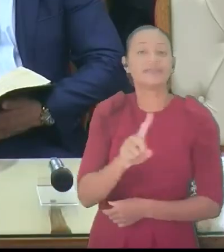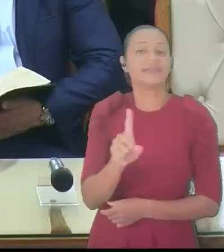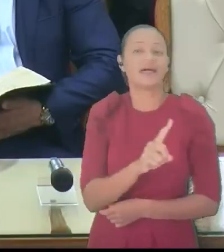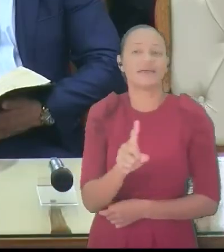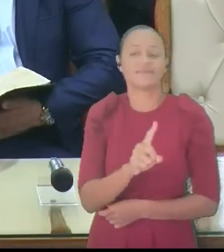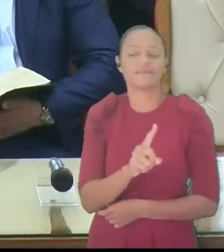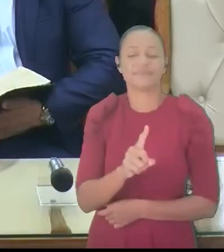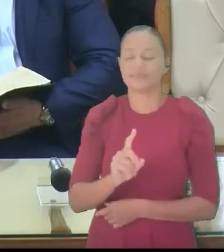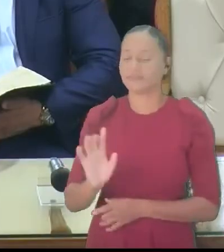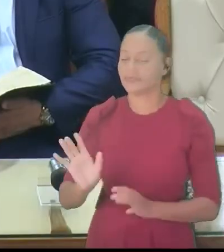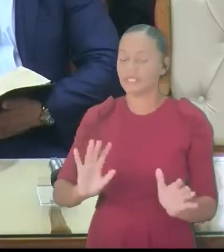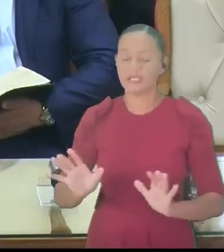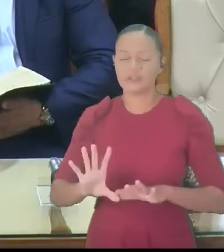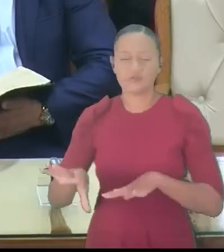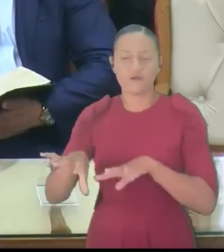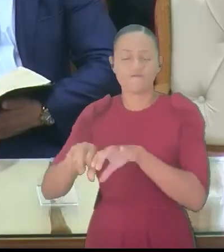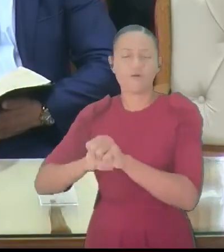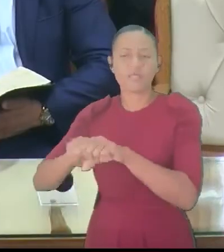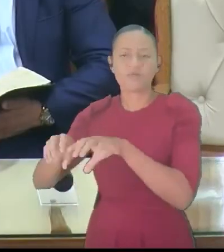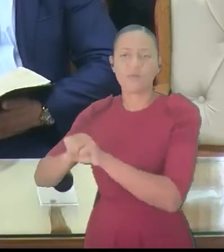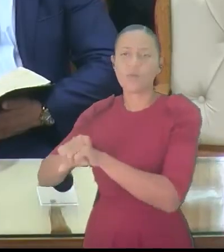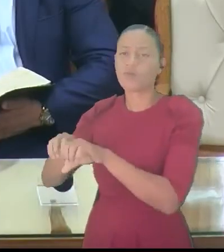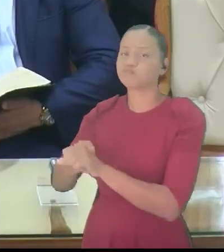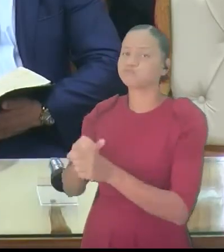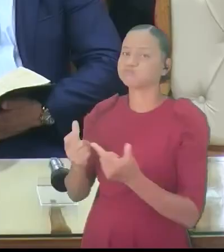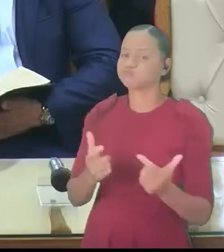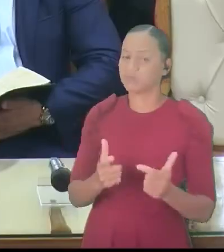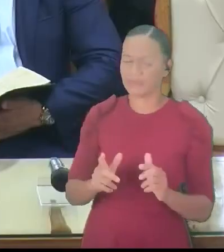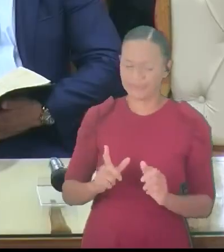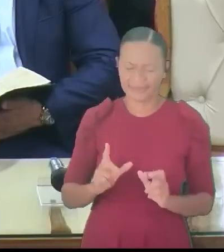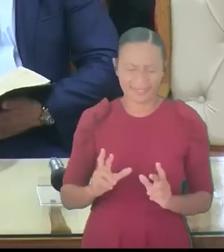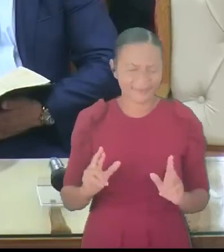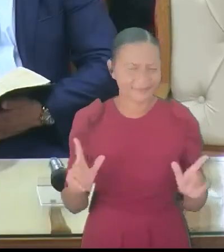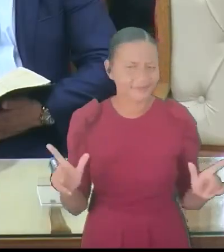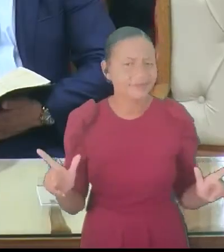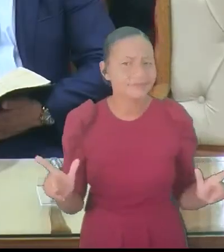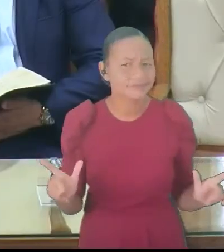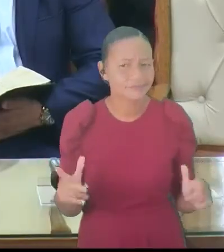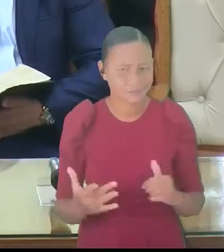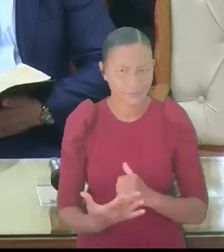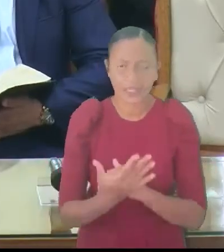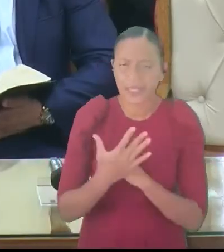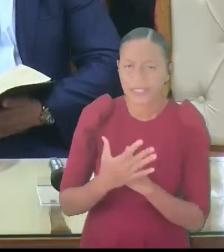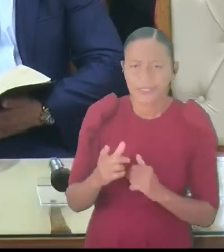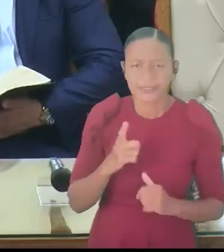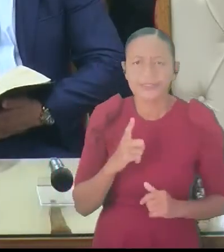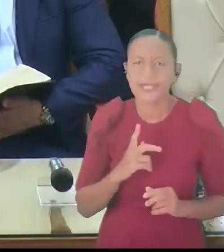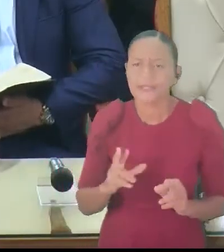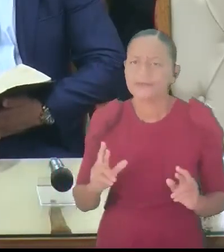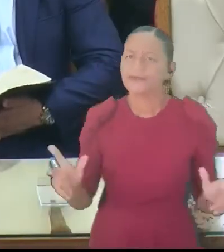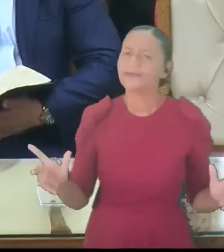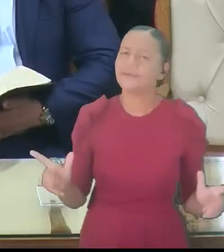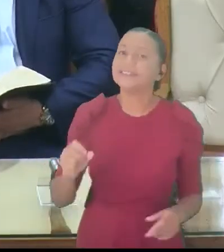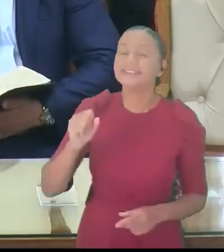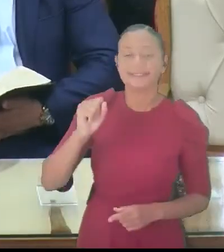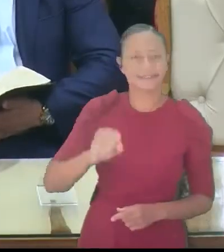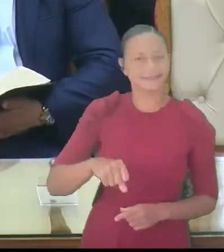eram iletrados. Tem diferença? Me ajudem, por favor. Tem diferença?